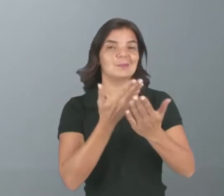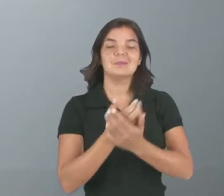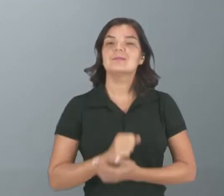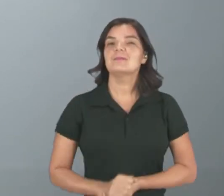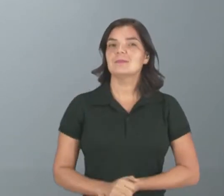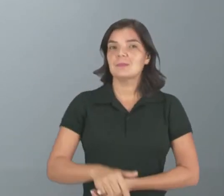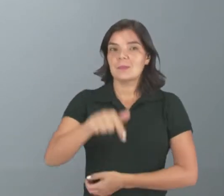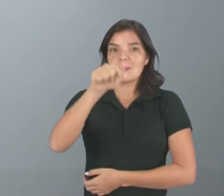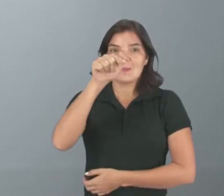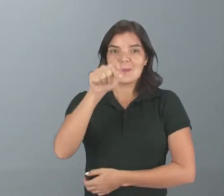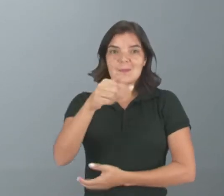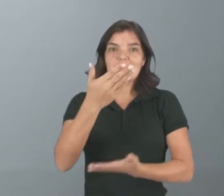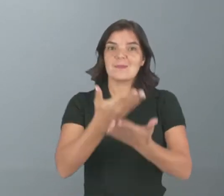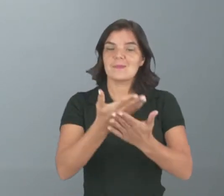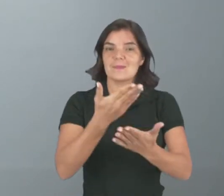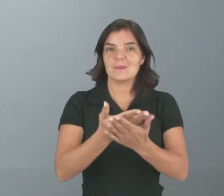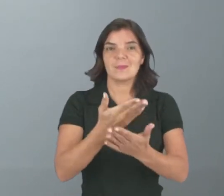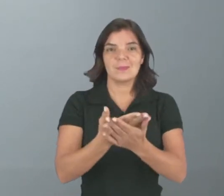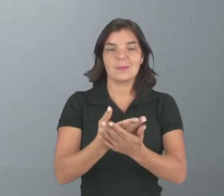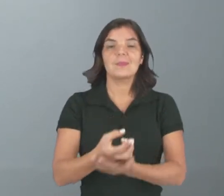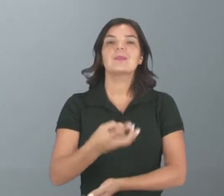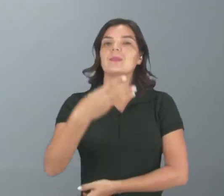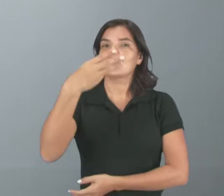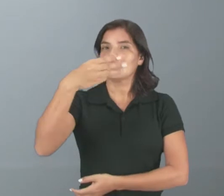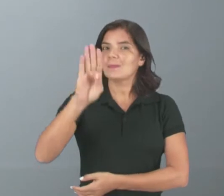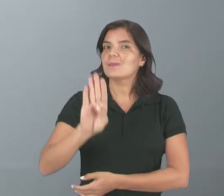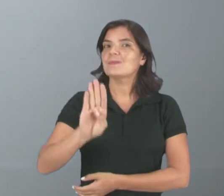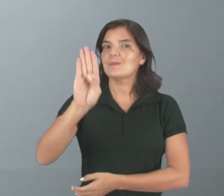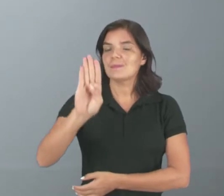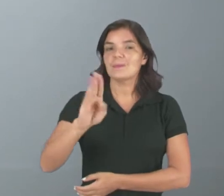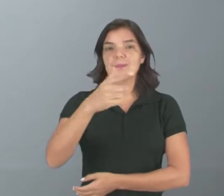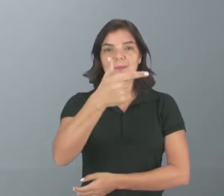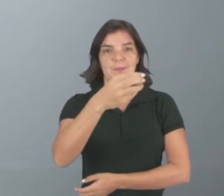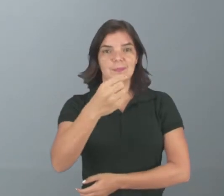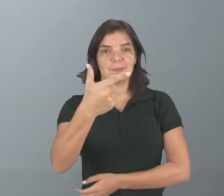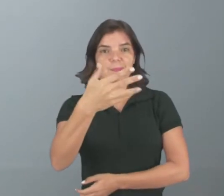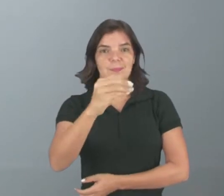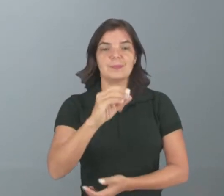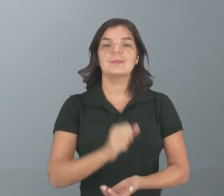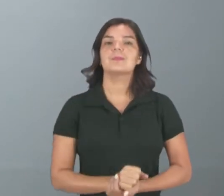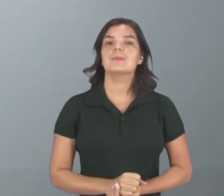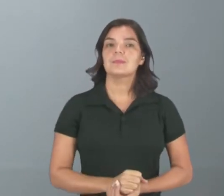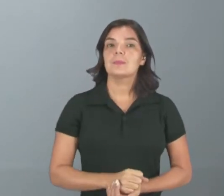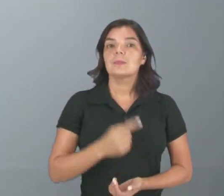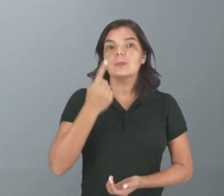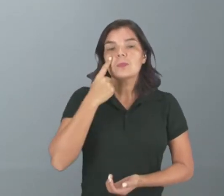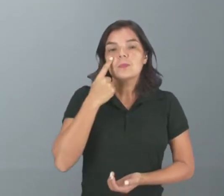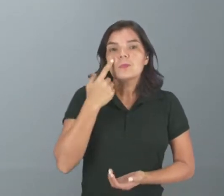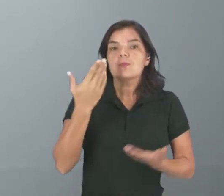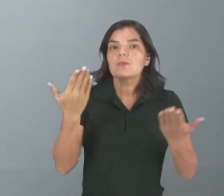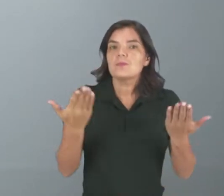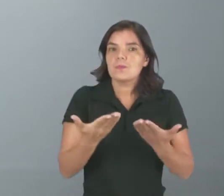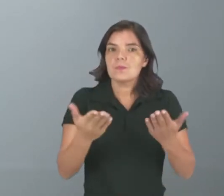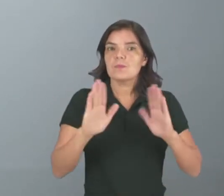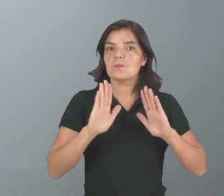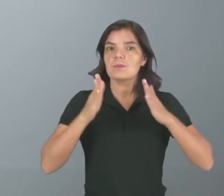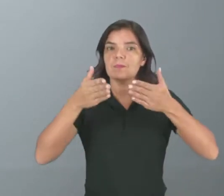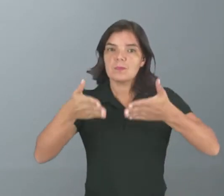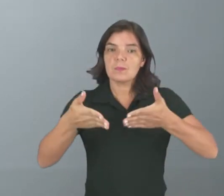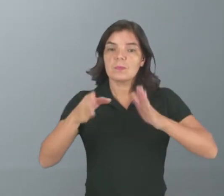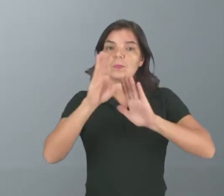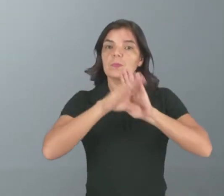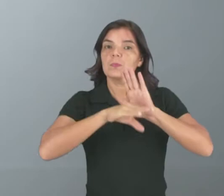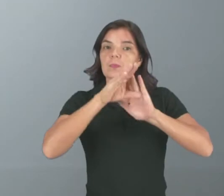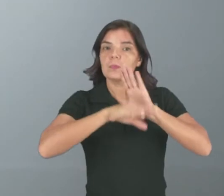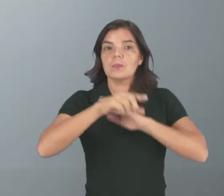estamos na 7ª aula do 3º bimestre de 2020 e vamos estar agora se direcionando a esse